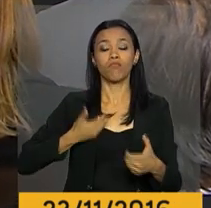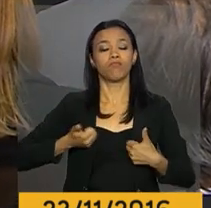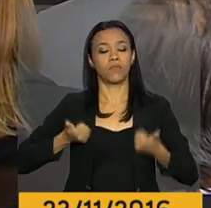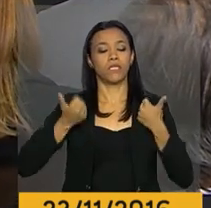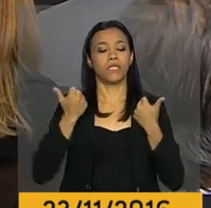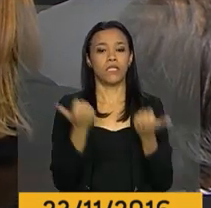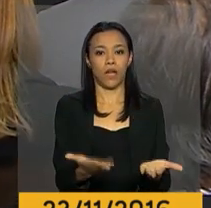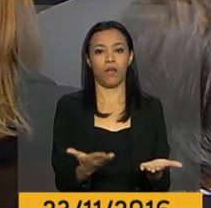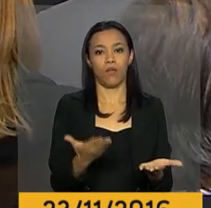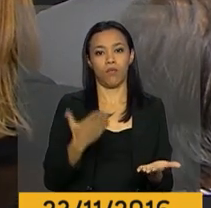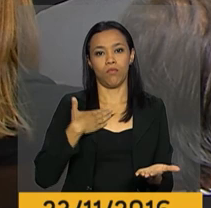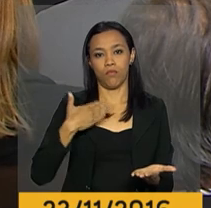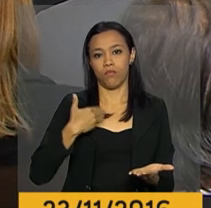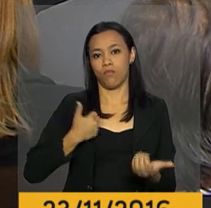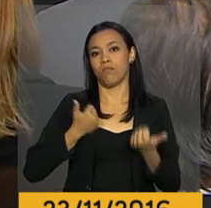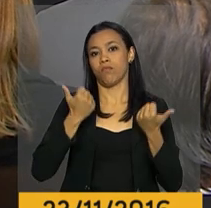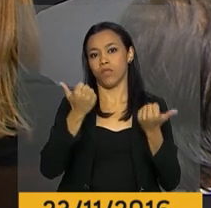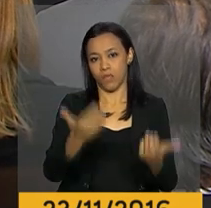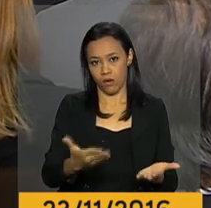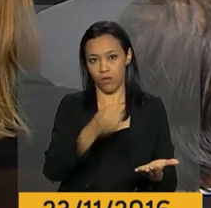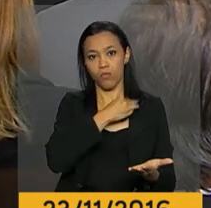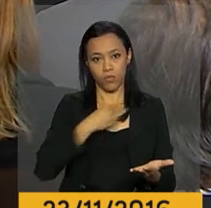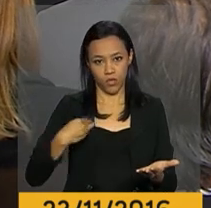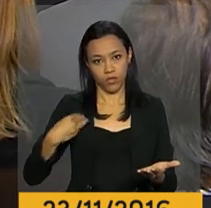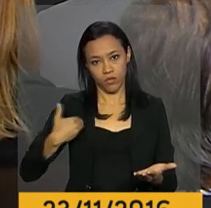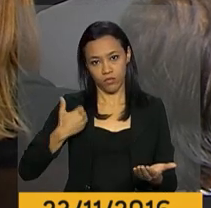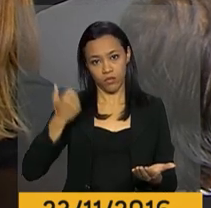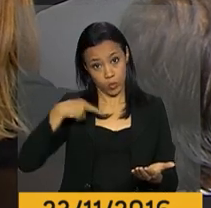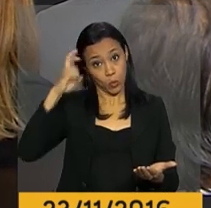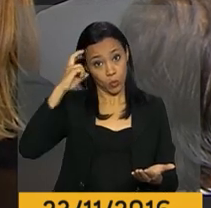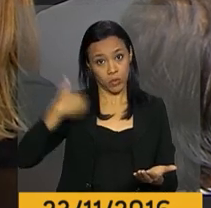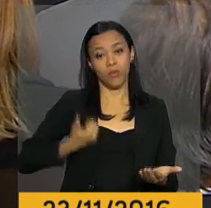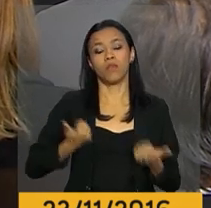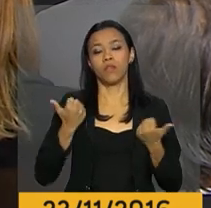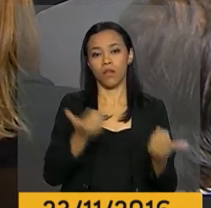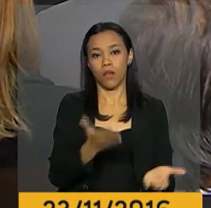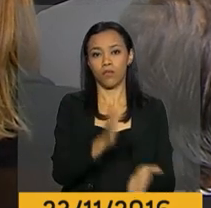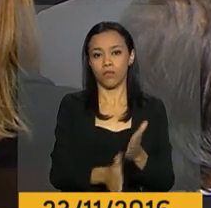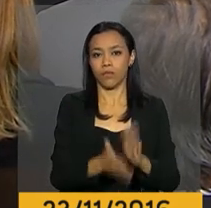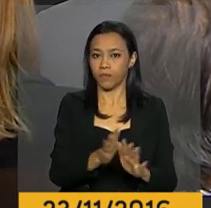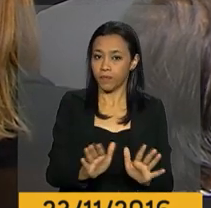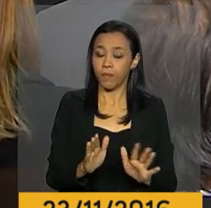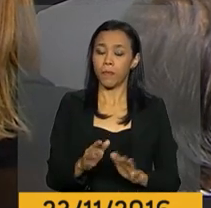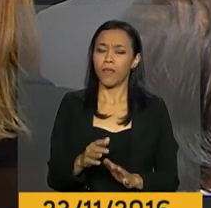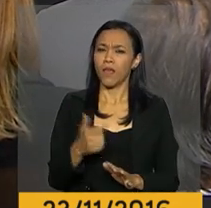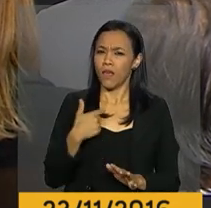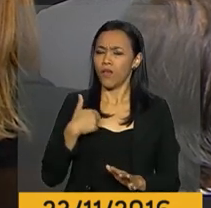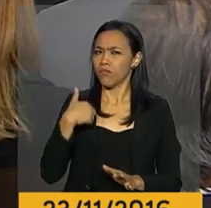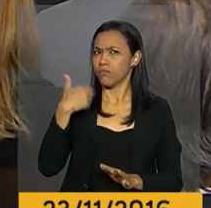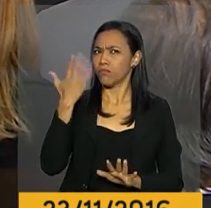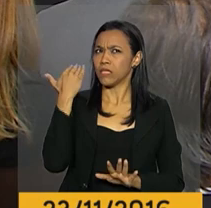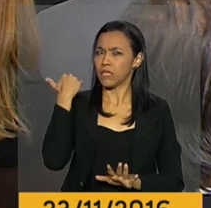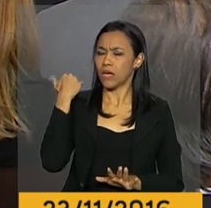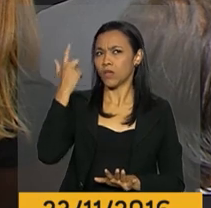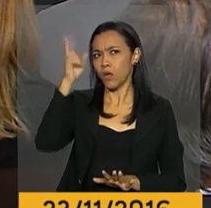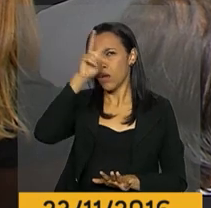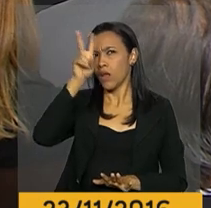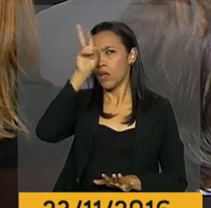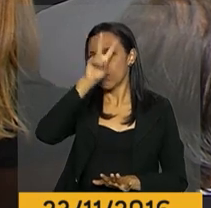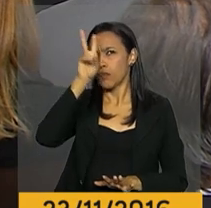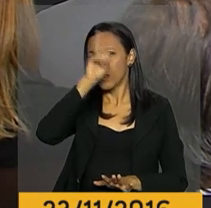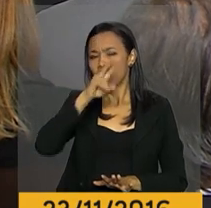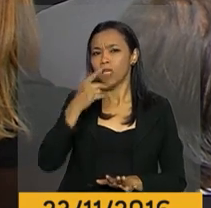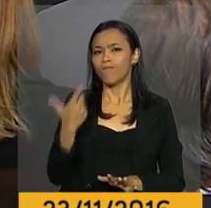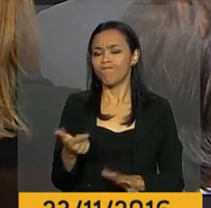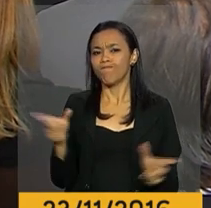evidentemente a minha pasta eu como tinha na cabeça coisas de antigamente ela a figura do mec